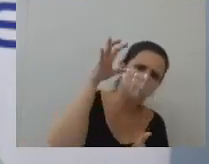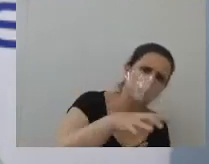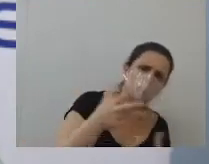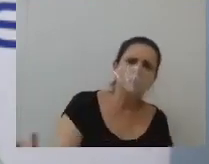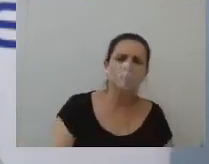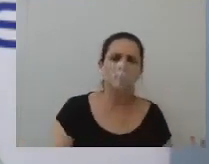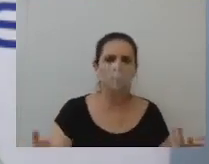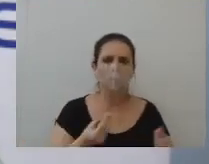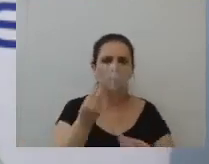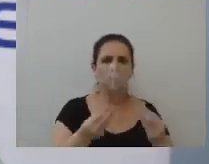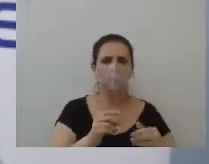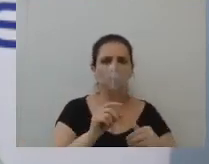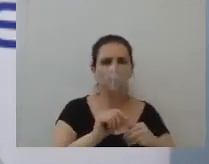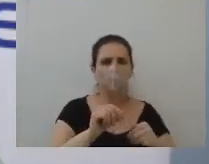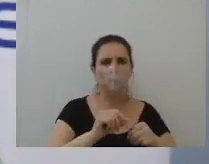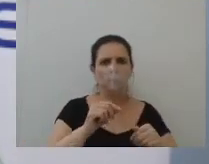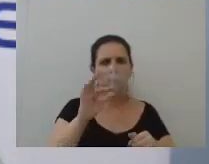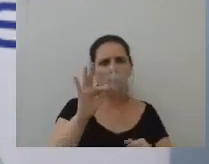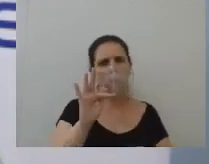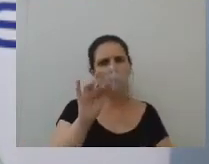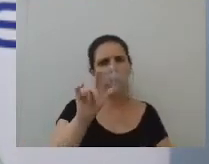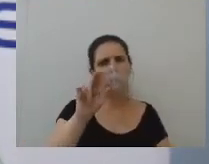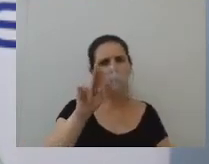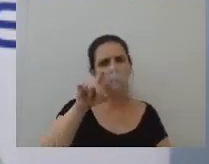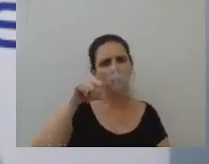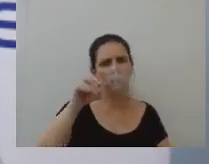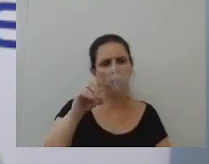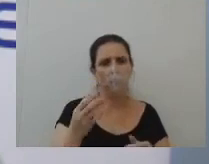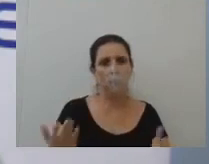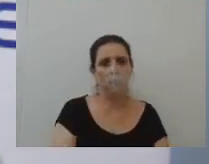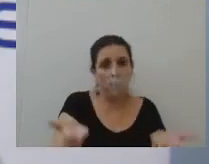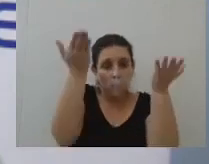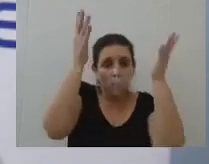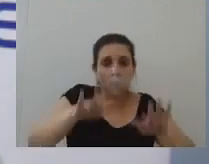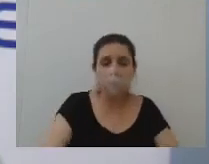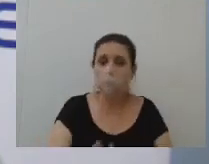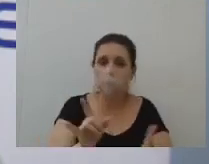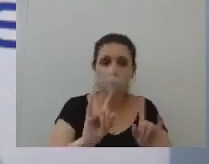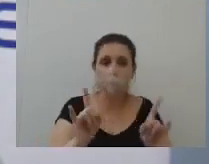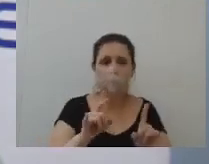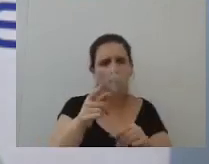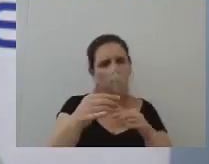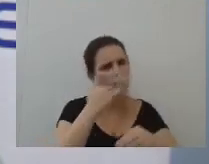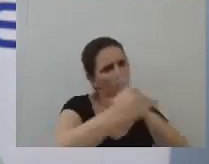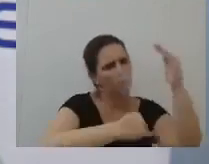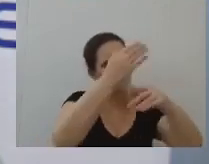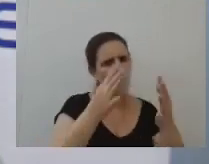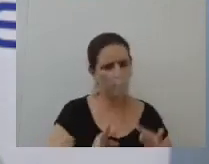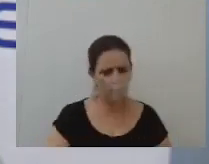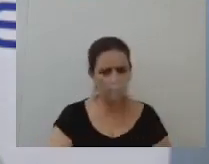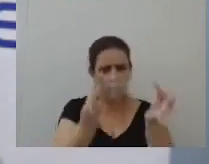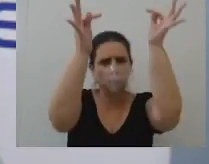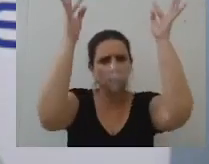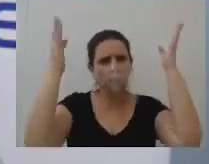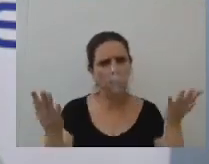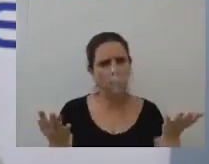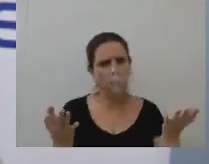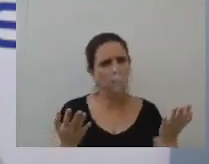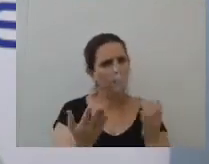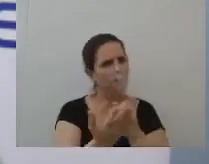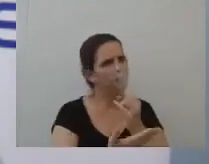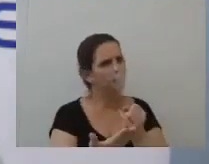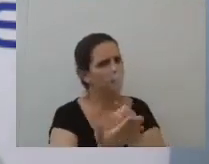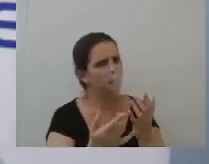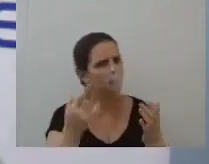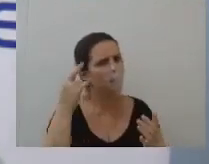ter um fluxo alto ou não. Porque aí você pode começar a desenvolver tecnologia baseado